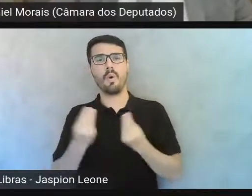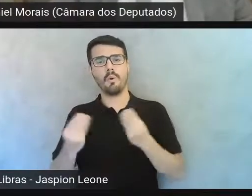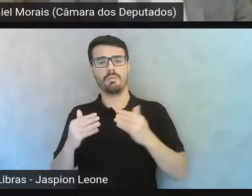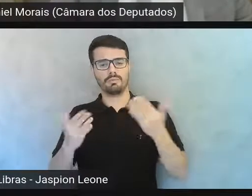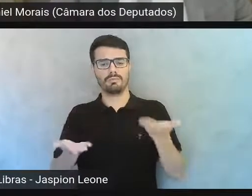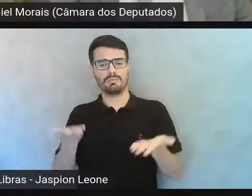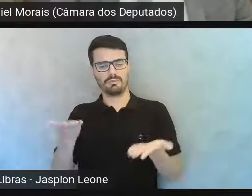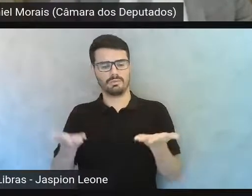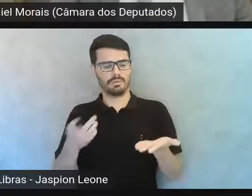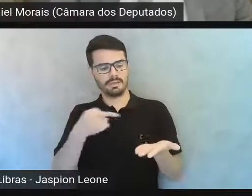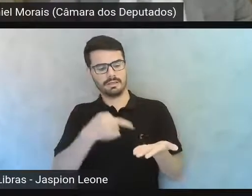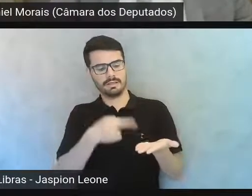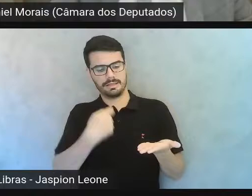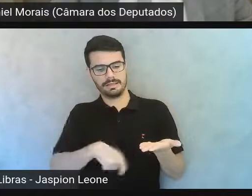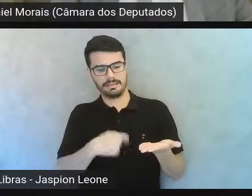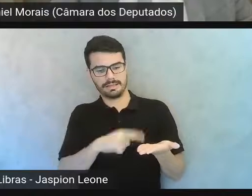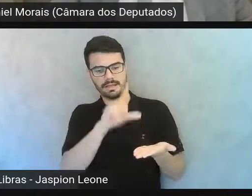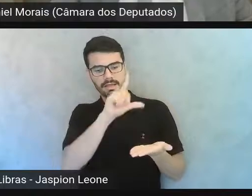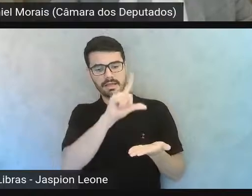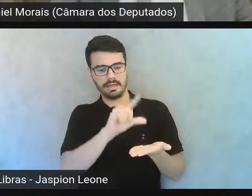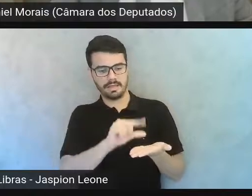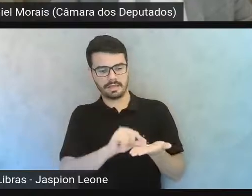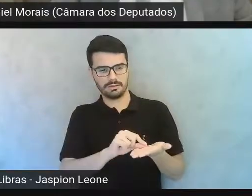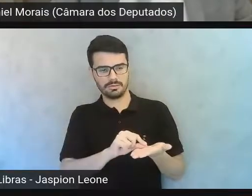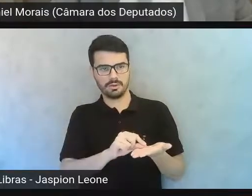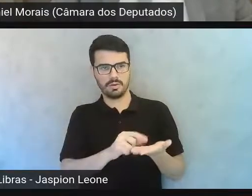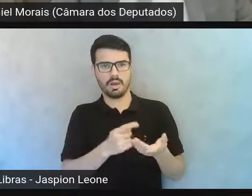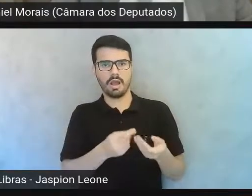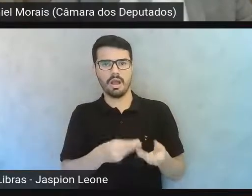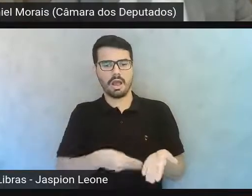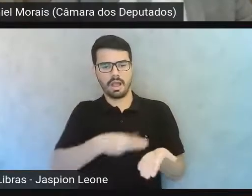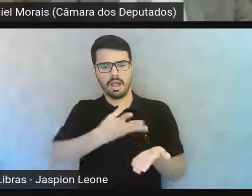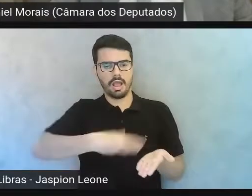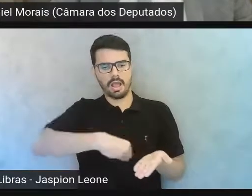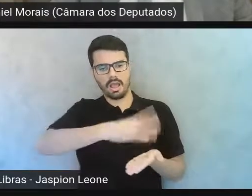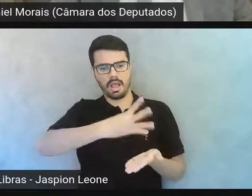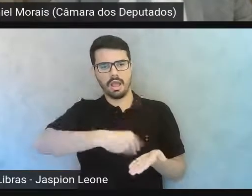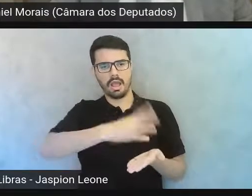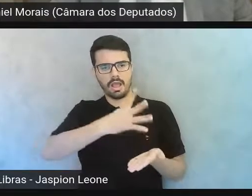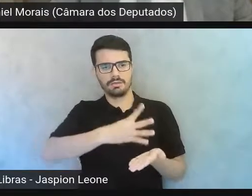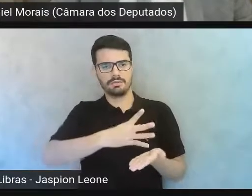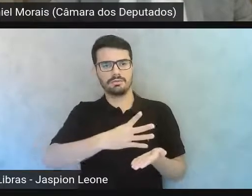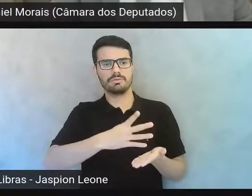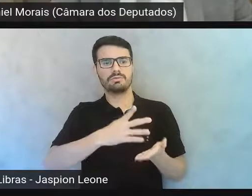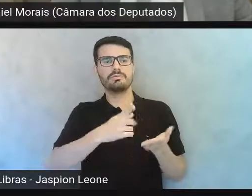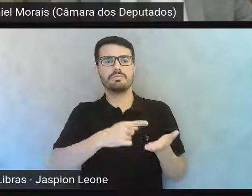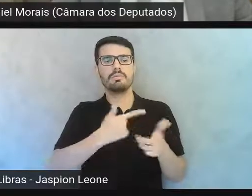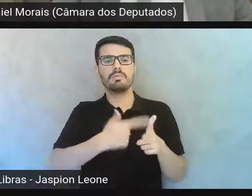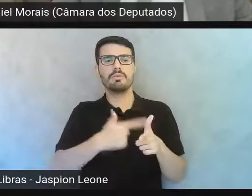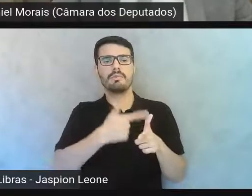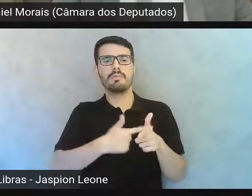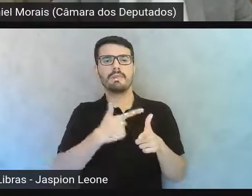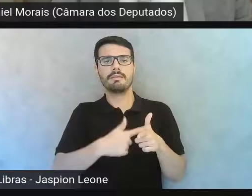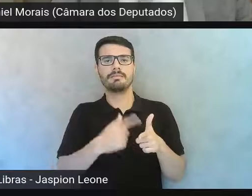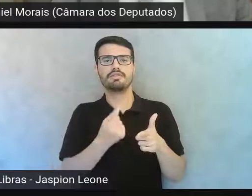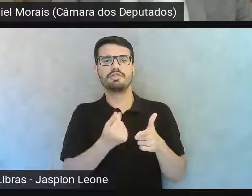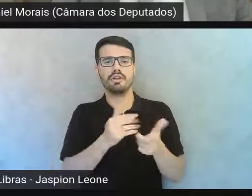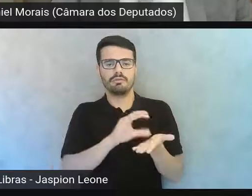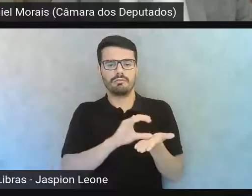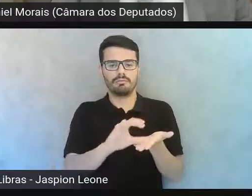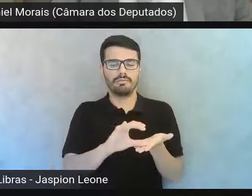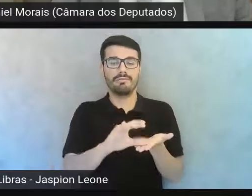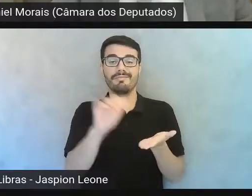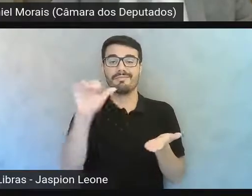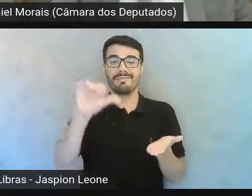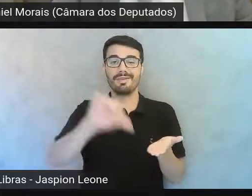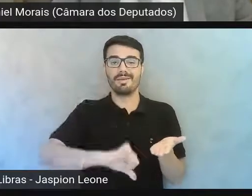a necessária redução dos gastos públicos no atual cenário de recessão fiscal, que foi piorado,